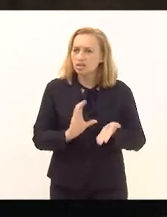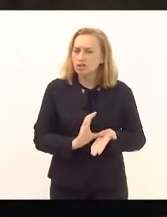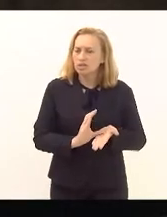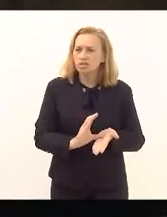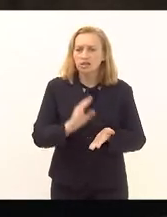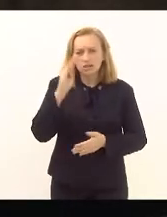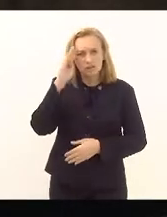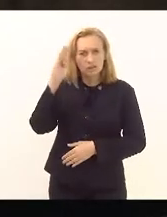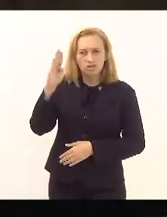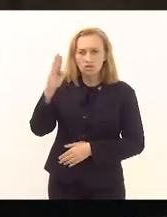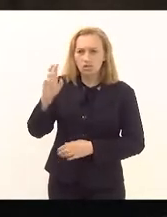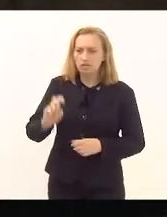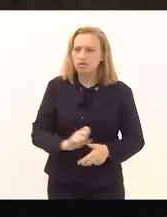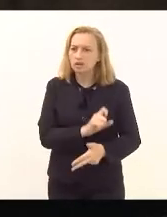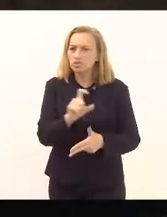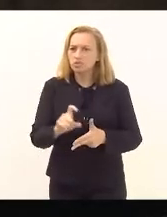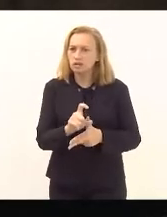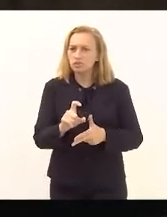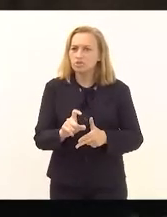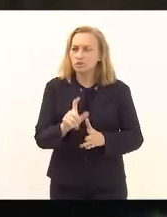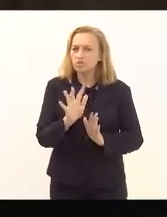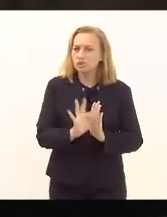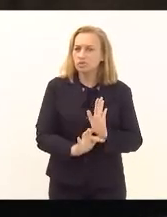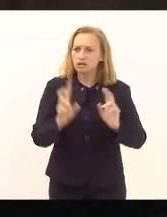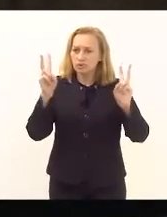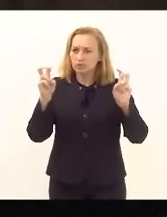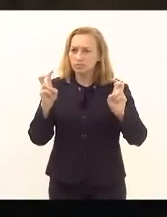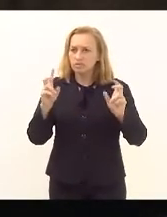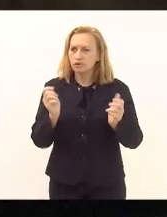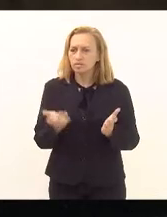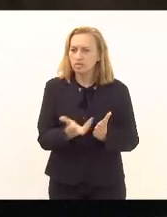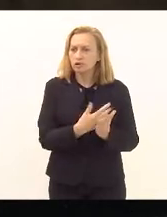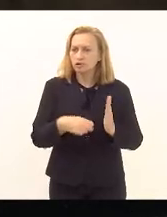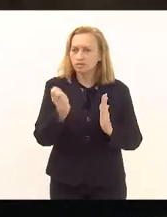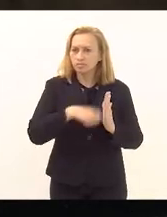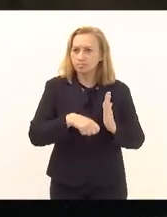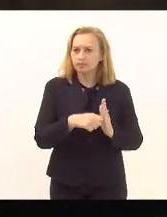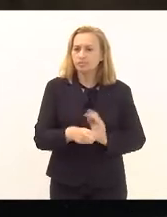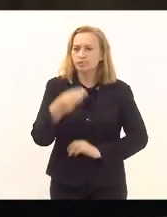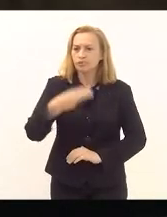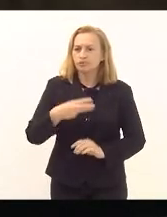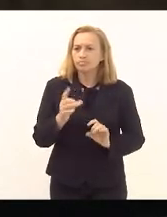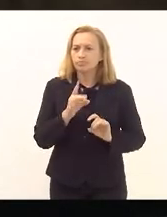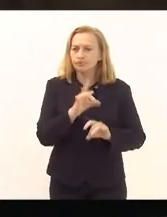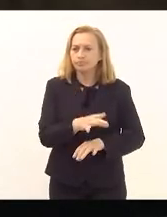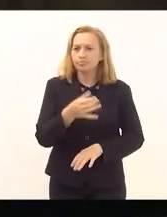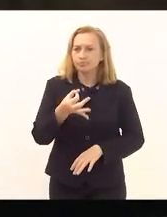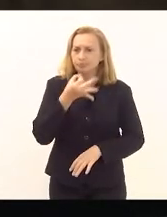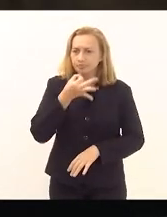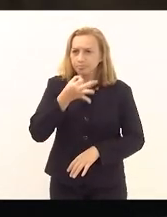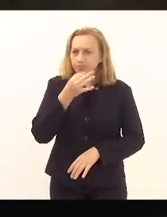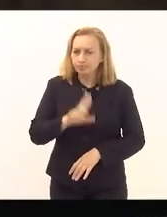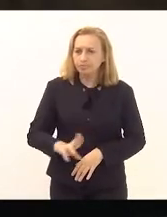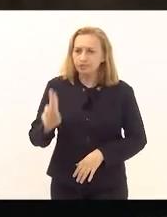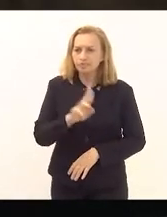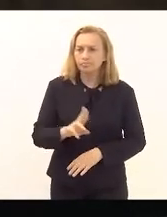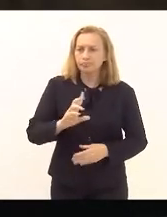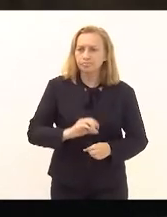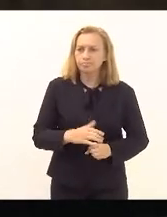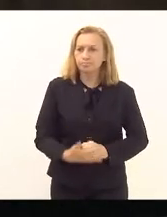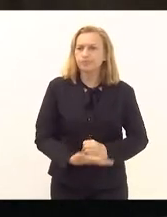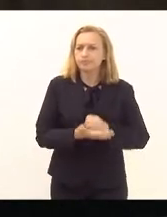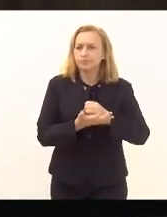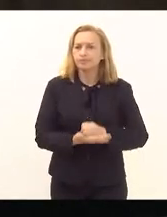chefe executivo quanto matéria tributária. Além disso, quanto ao terceiro e último argumento utilizado para sustentar o